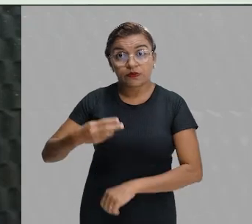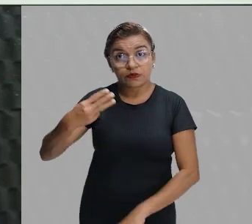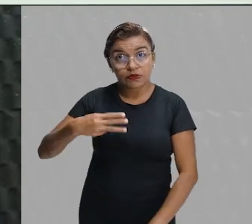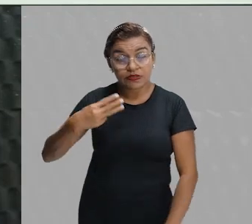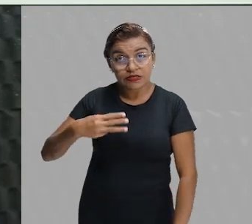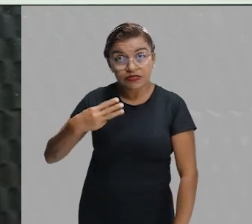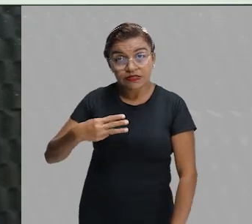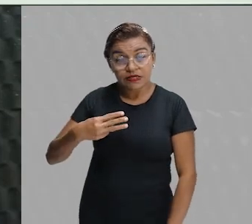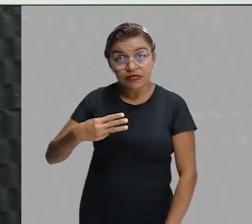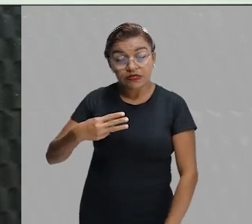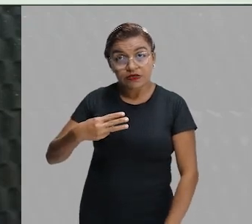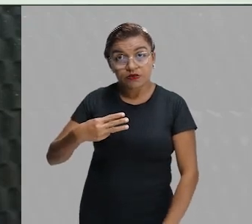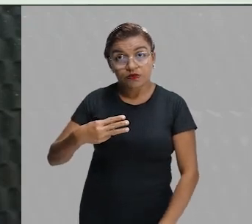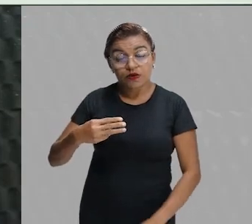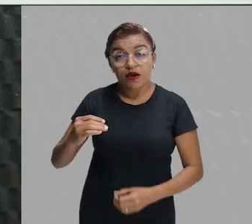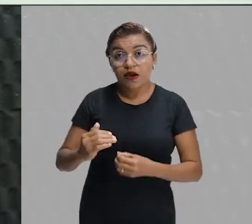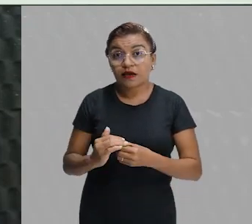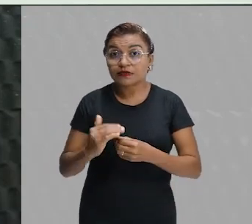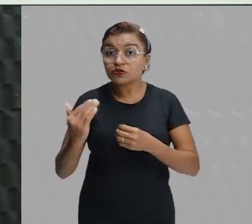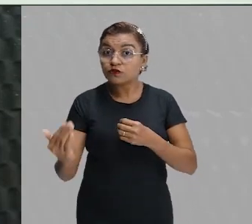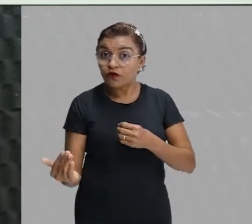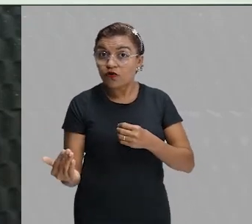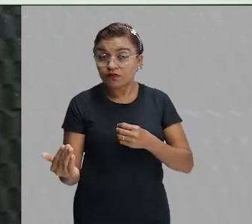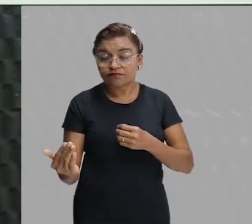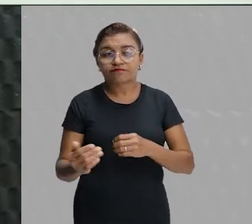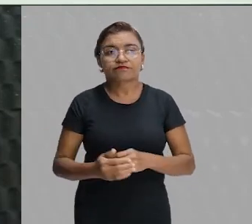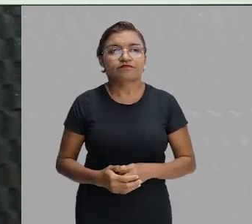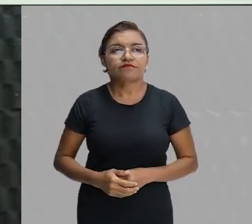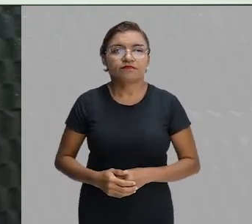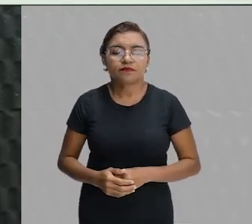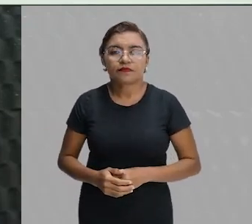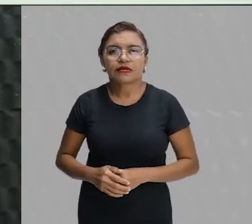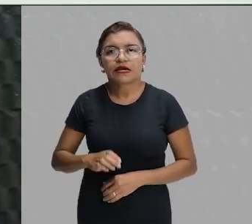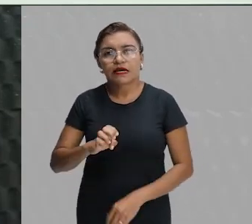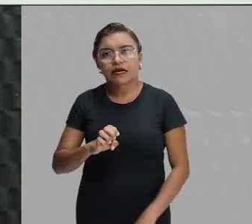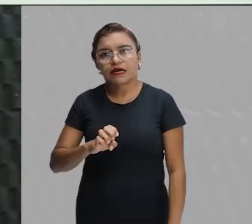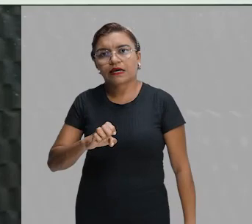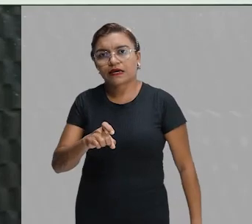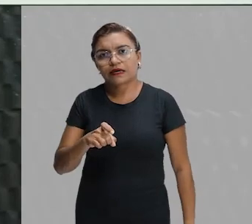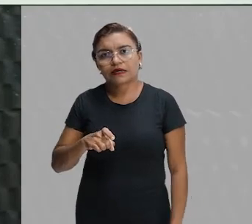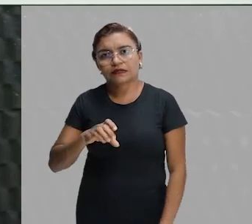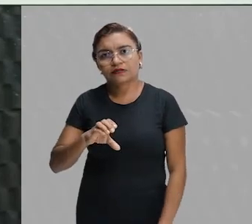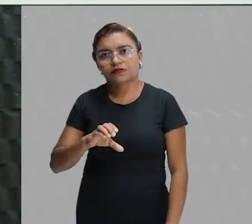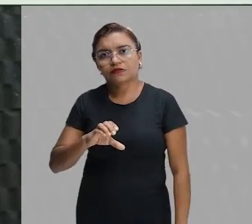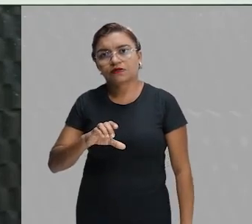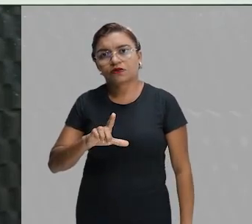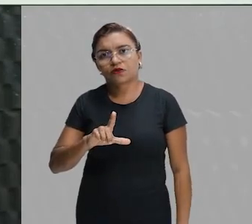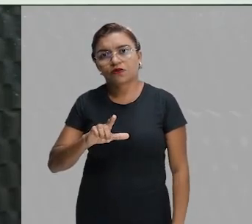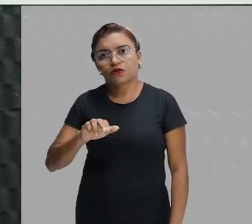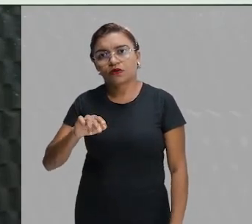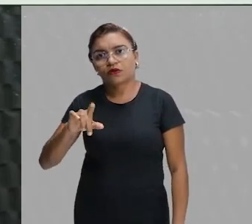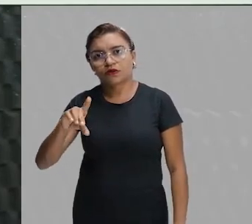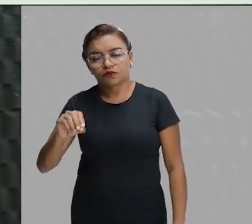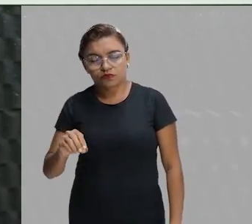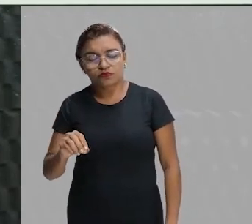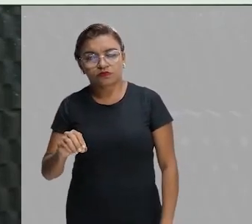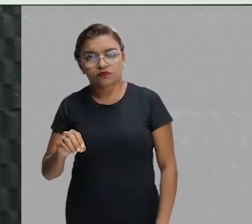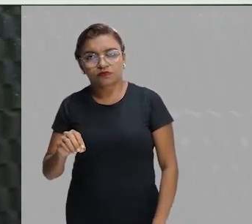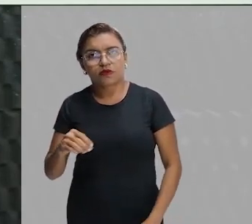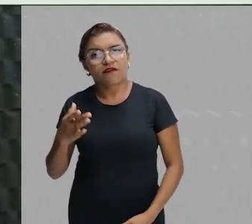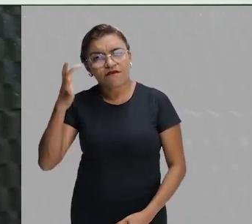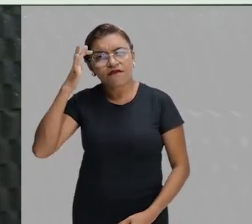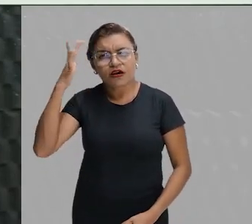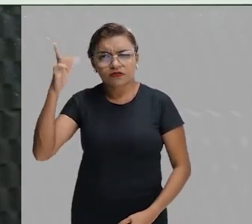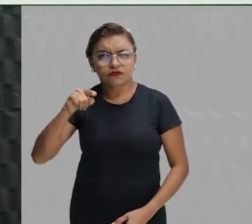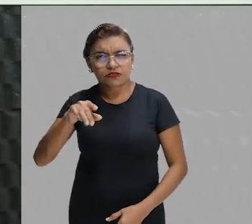excluído. Bom, o princípio do terceiro excluído, ele é mais fácil de você percebê-lo, tá? Quando você